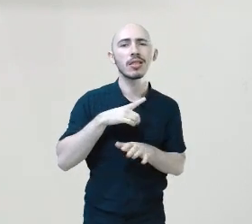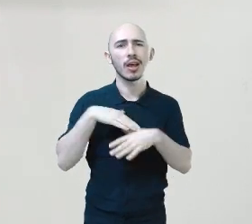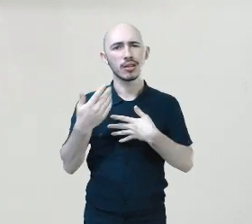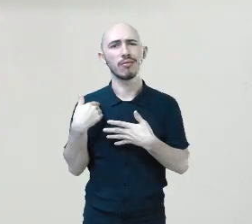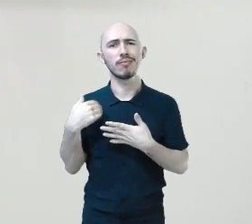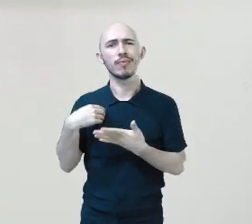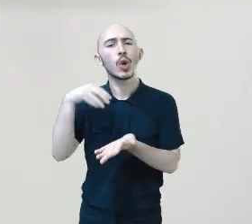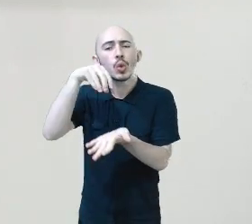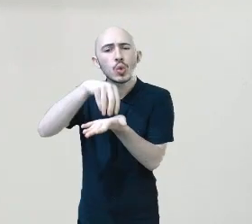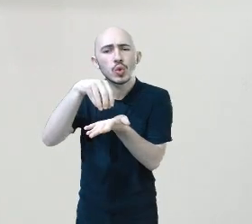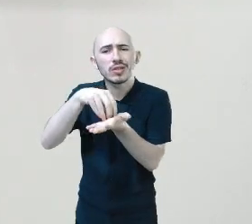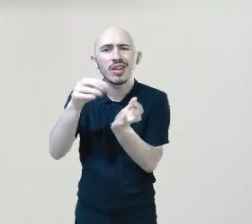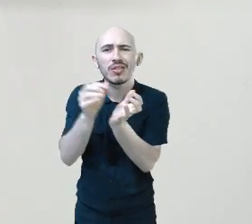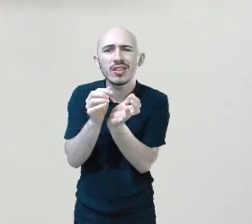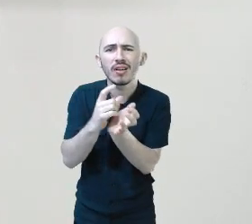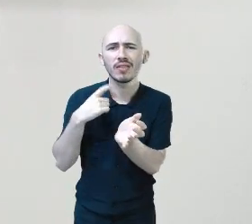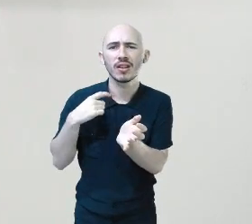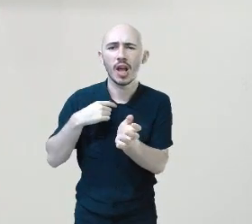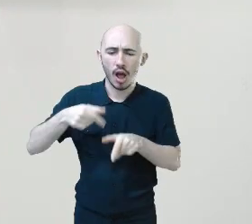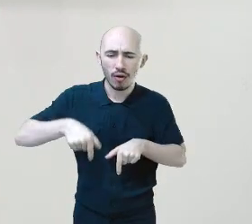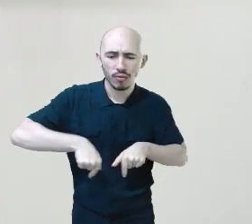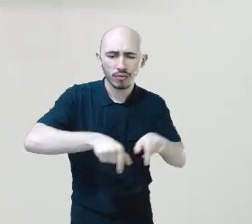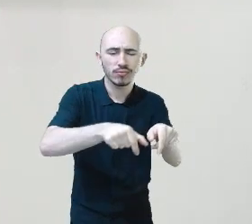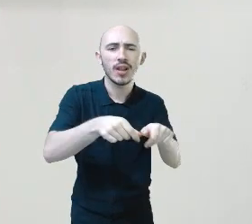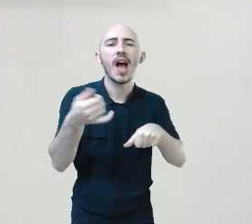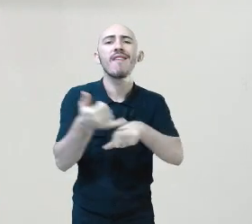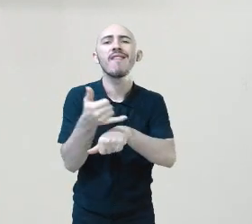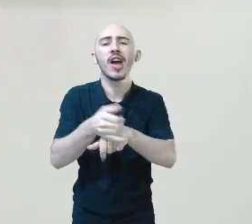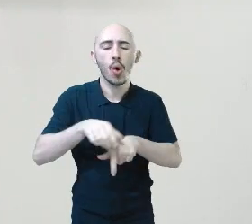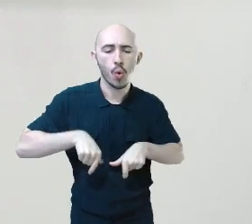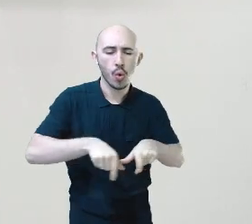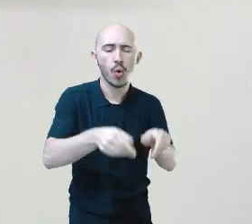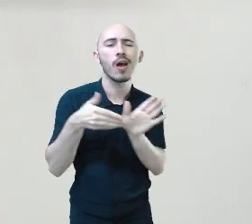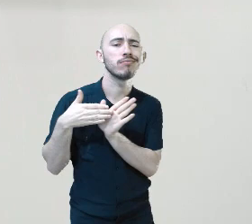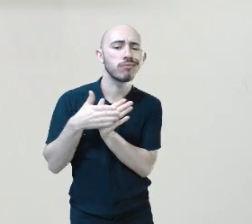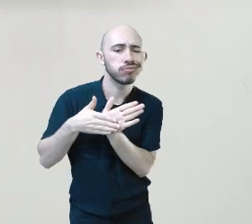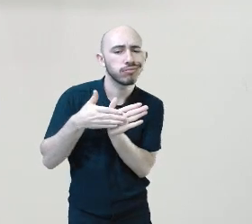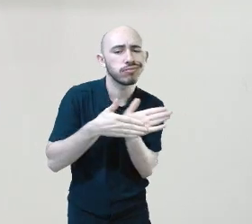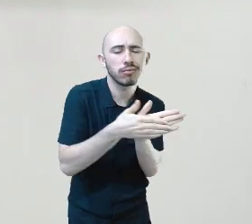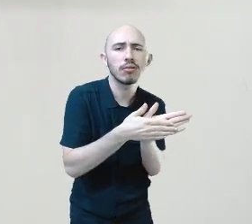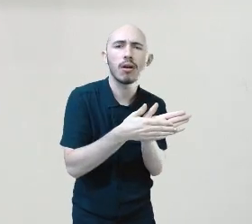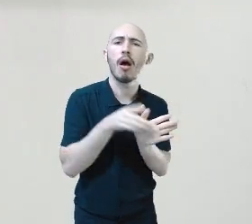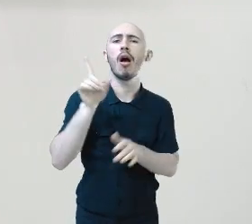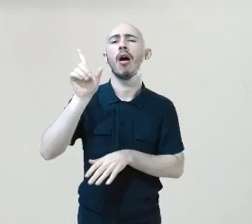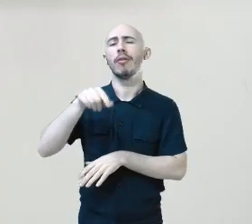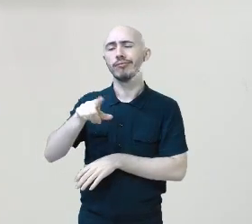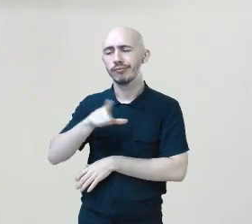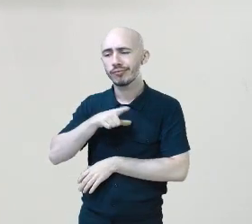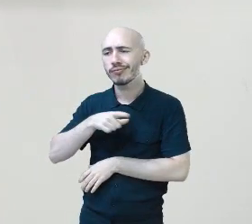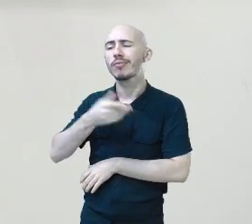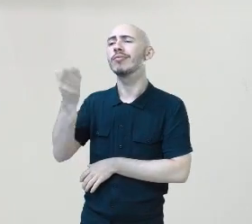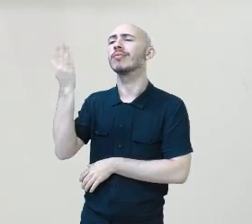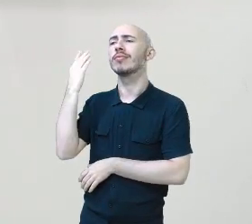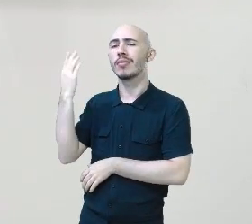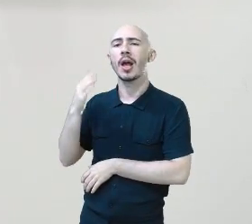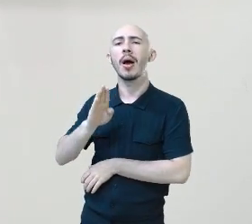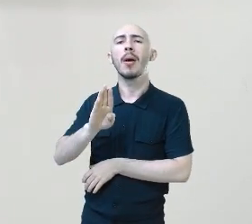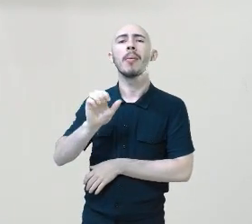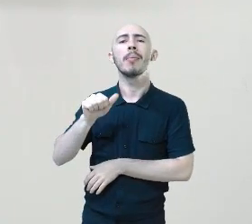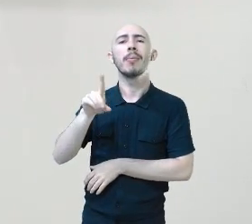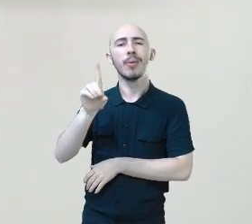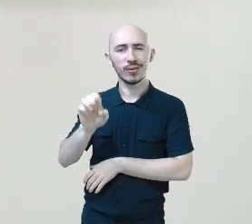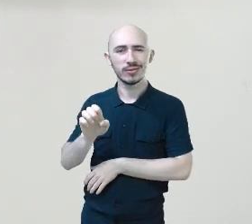meio do Recife Antigo tem um trilho no chão, passava trem aqui? Como assim? Passava o bonde. E aí nós temos a